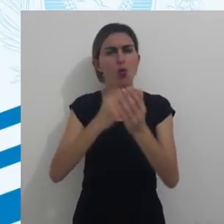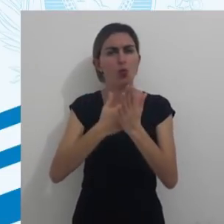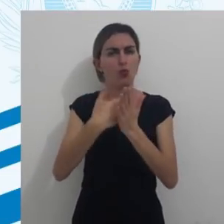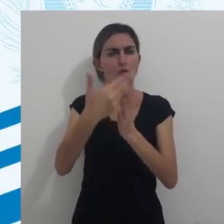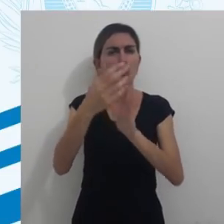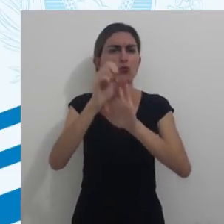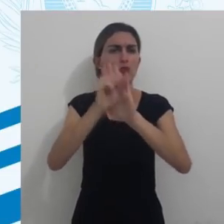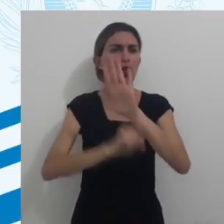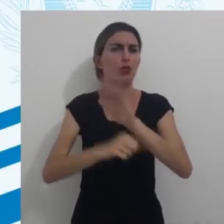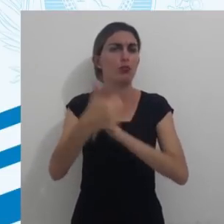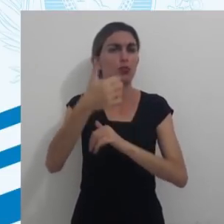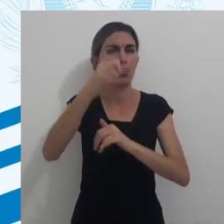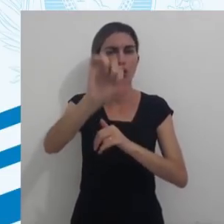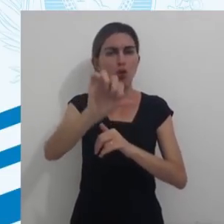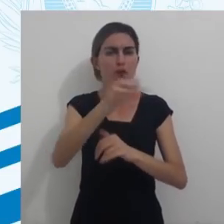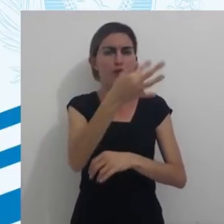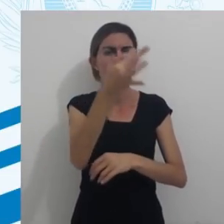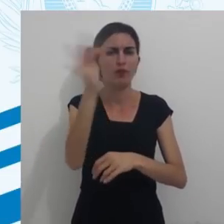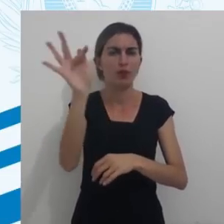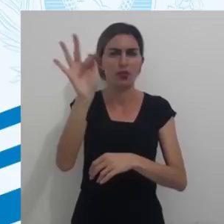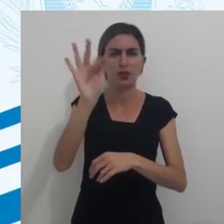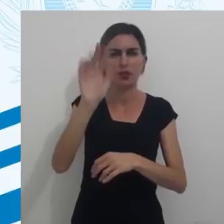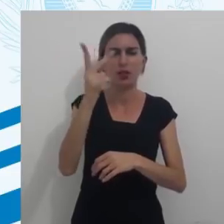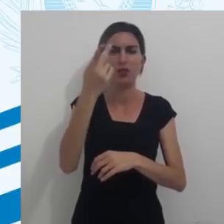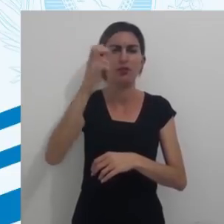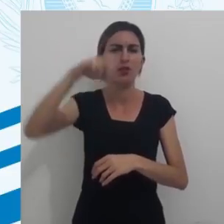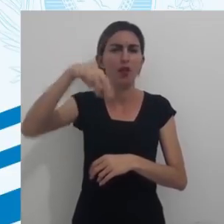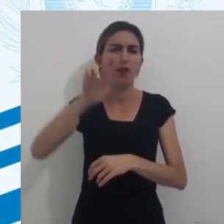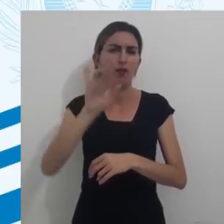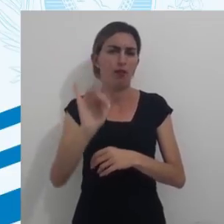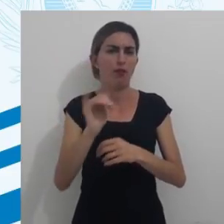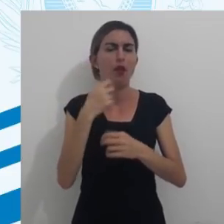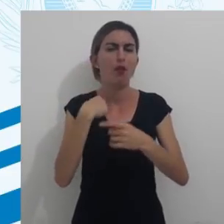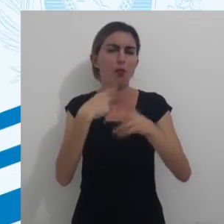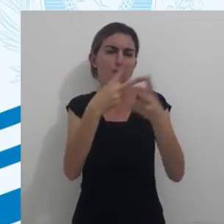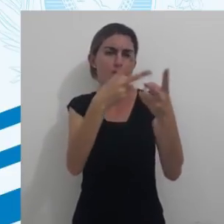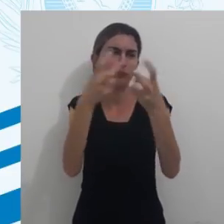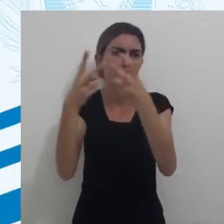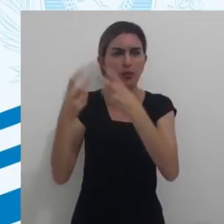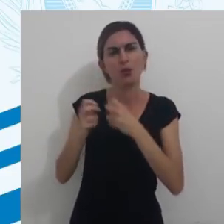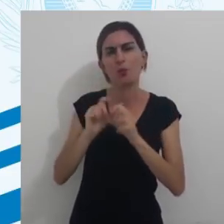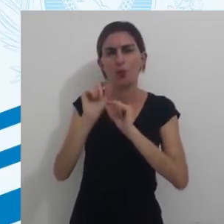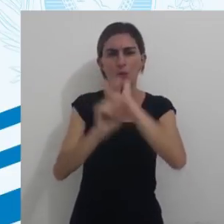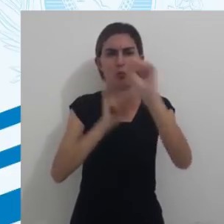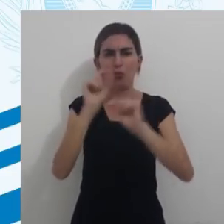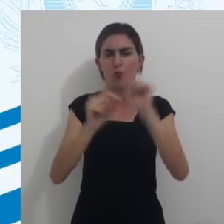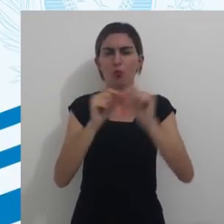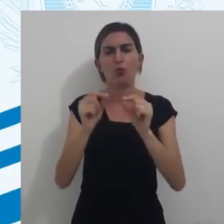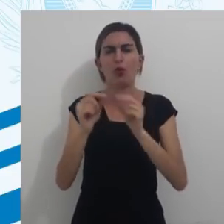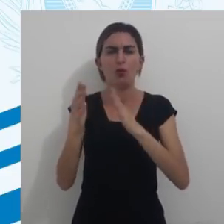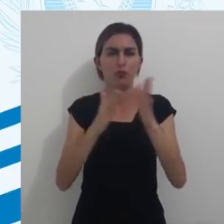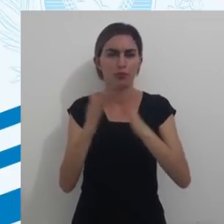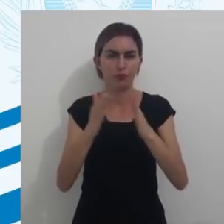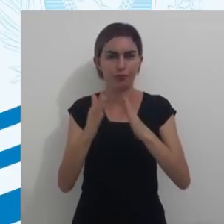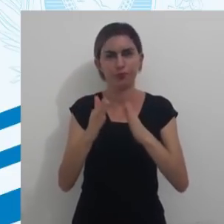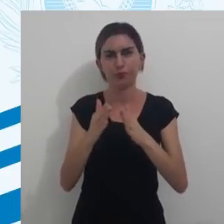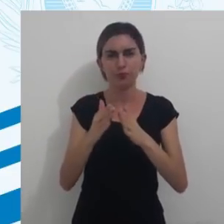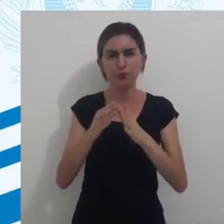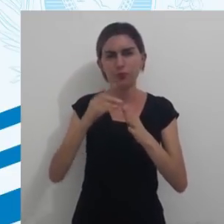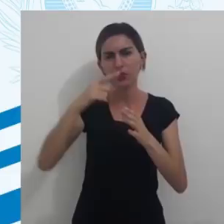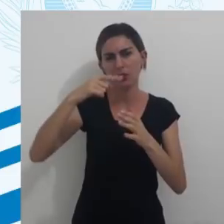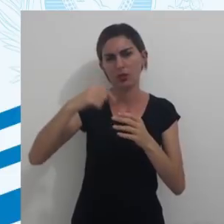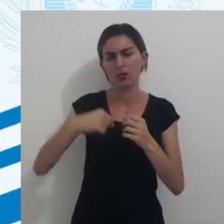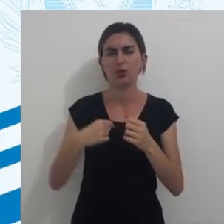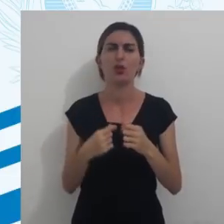século XIX pelo francês Henry. Ele percebeu que, colocado nas proximidades de um certo sal